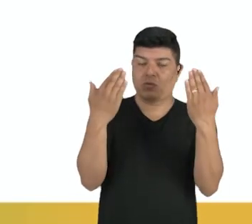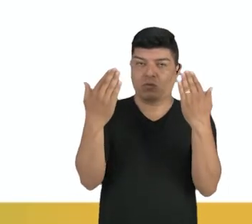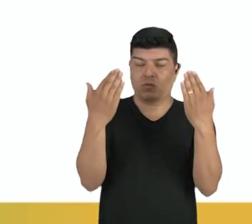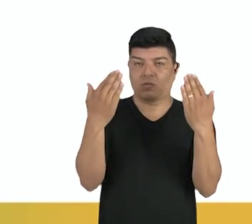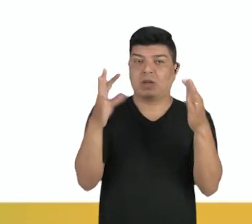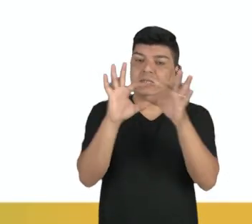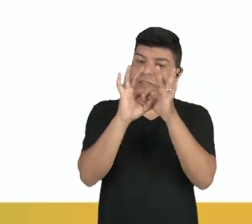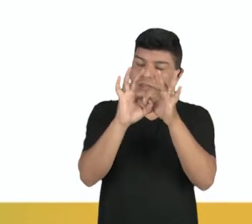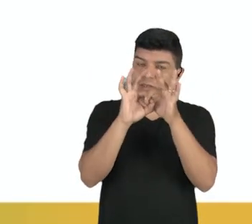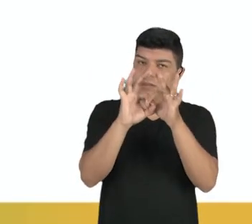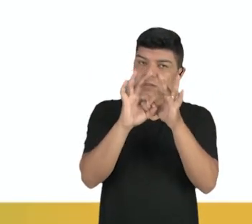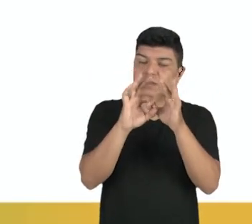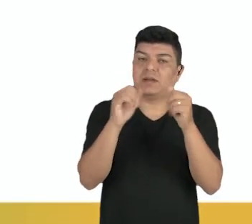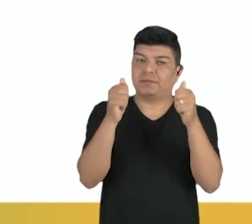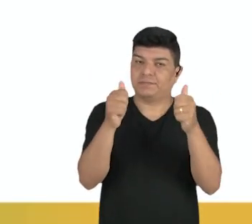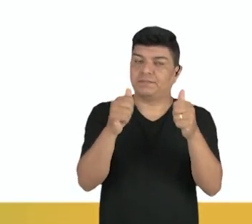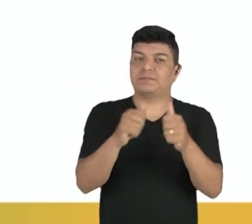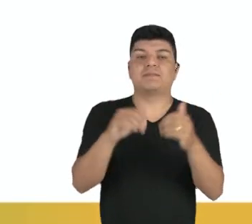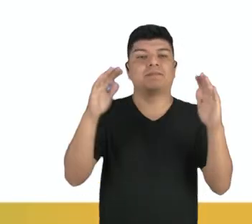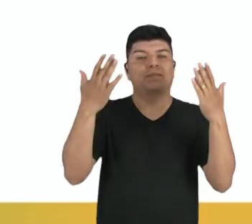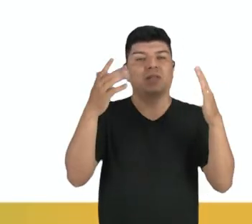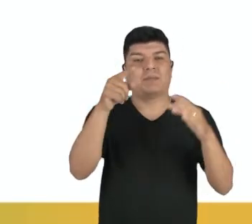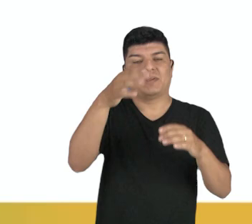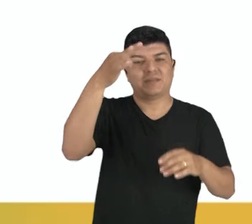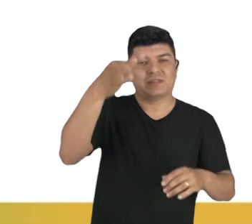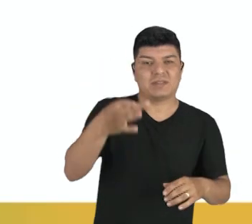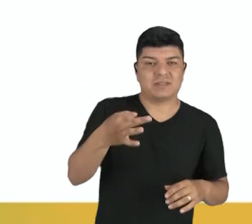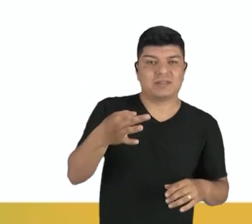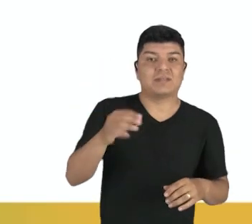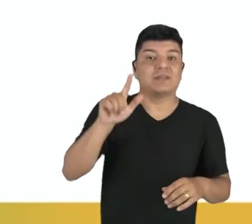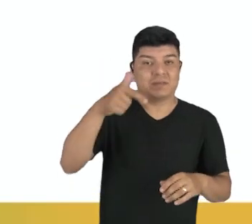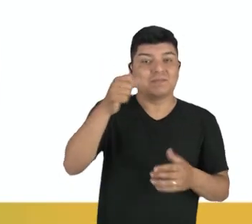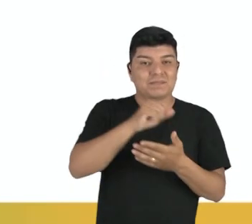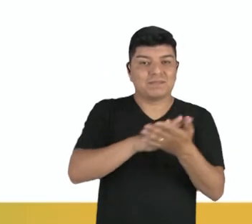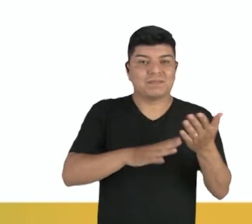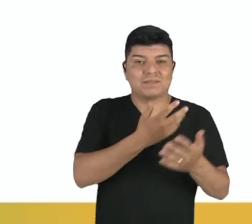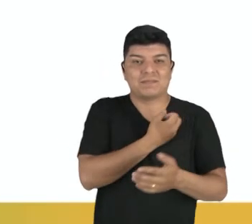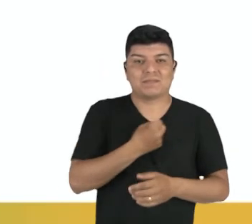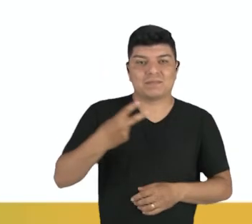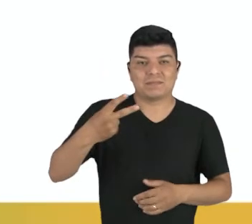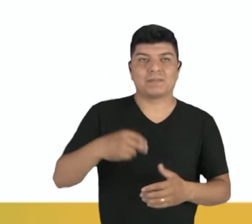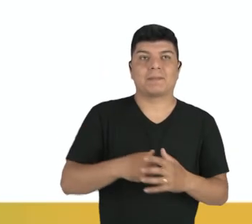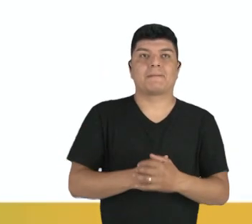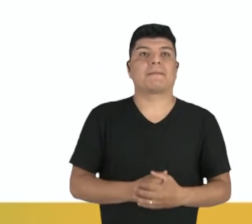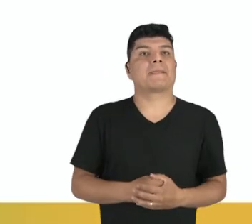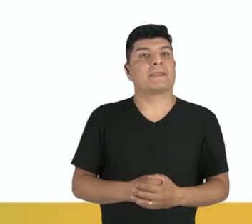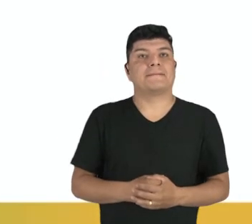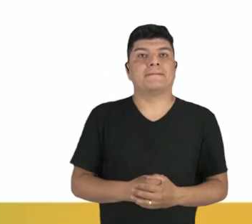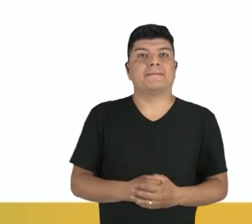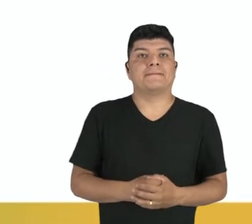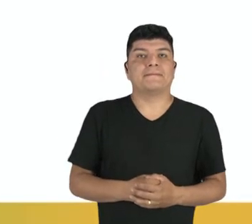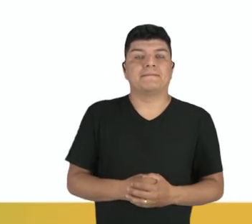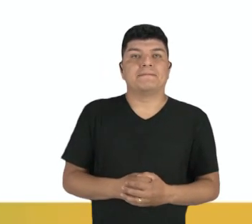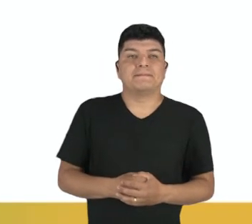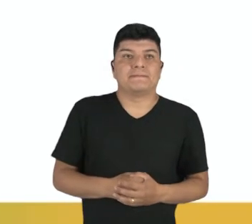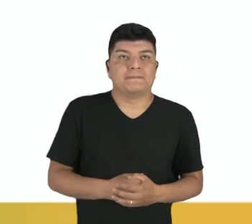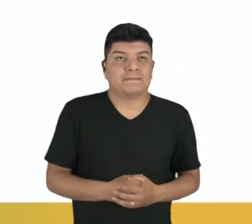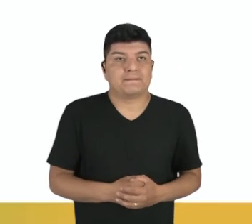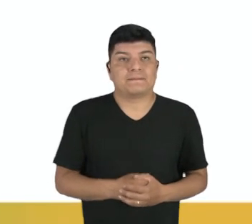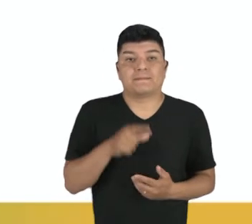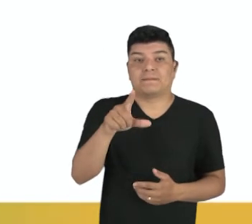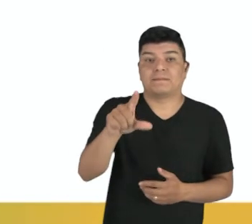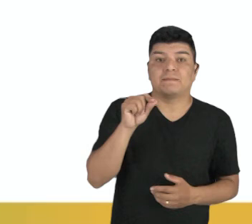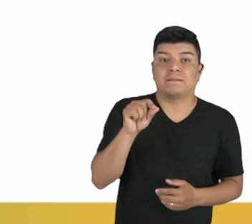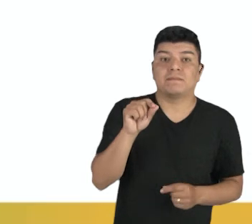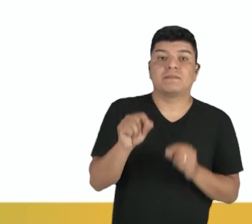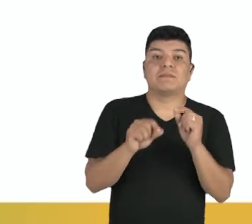estão interligados. Ok? Parabéns a você que acertou. Vamos fazer mais uma? Vamos lá? A questão de número 2.